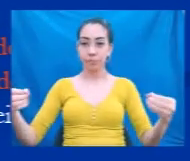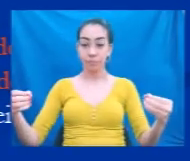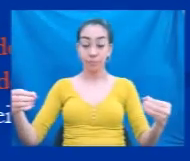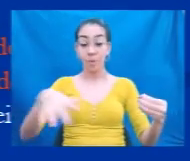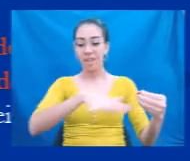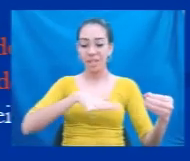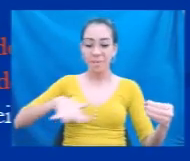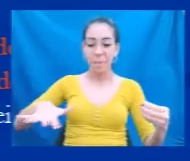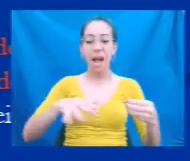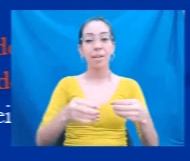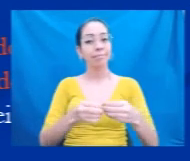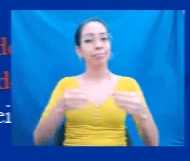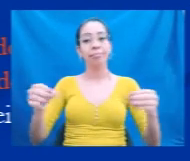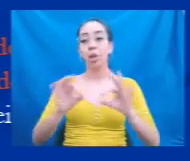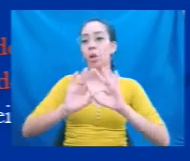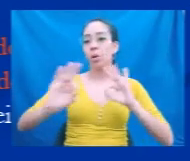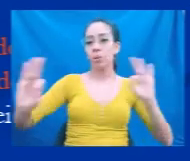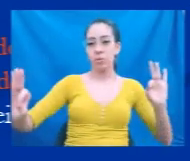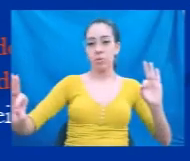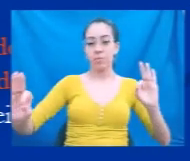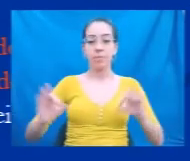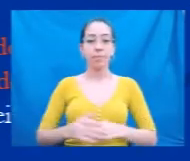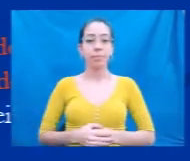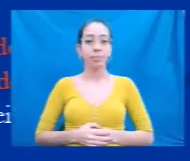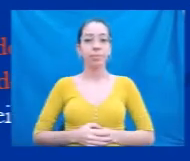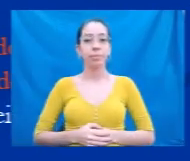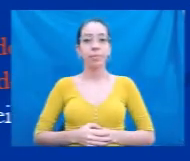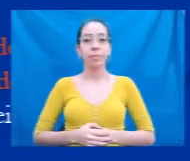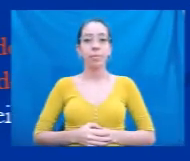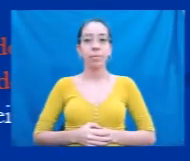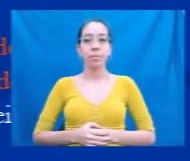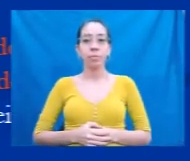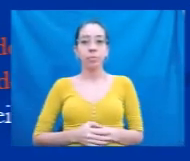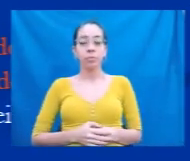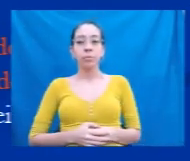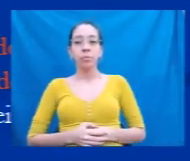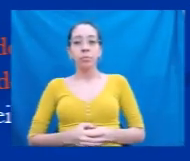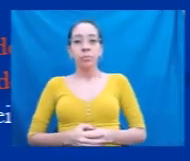máximo possível dentro daquele espaço que eu tenho no laboratório.